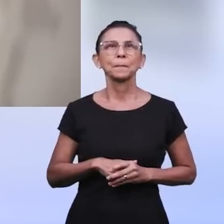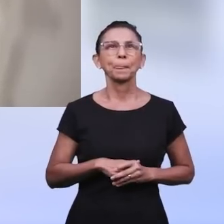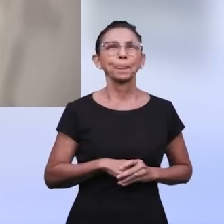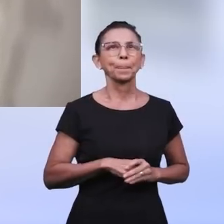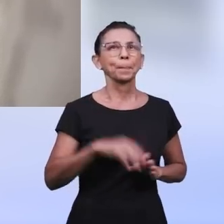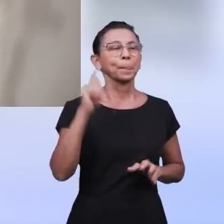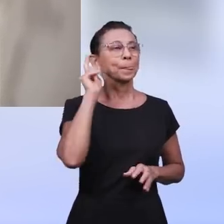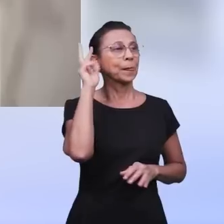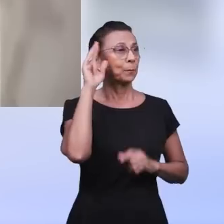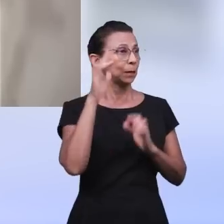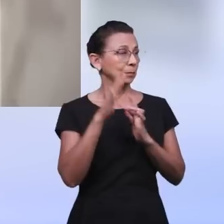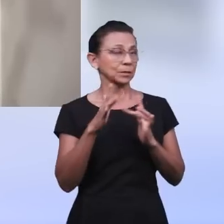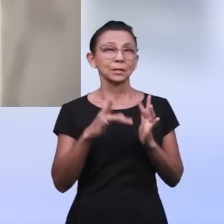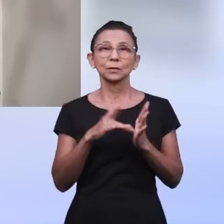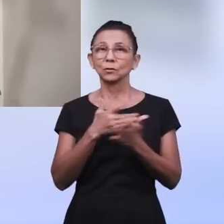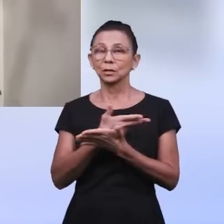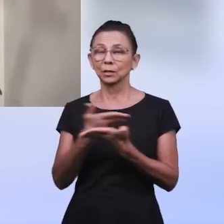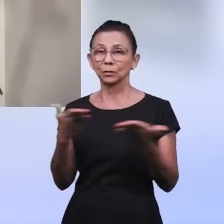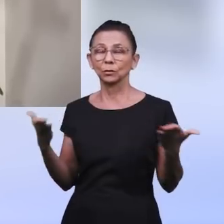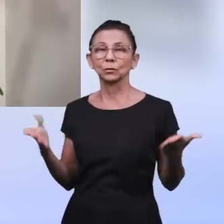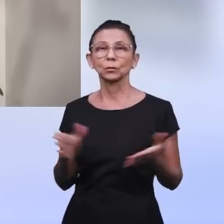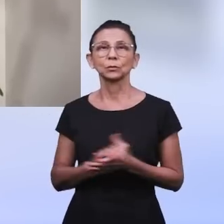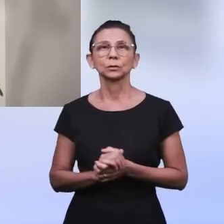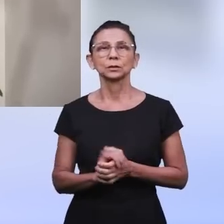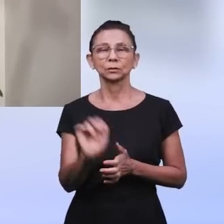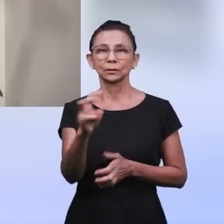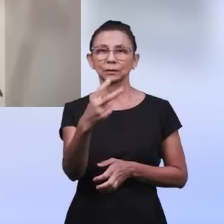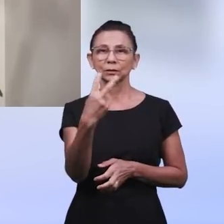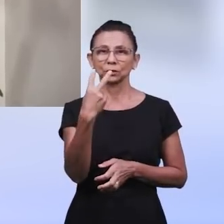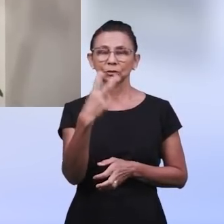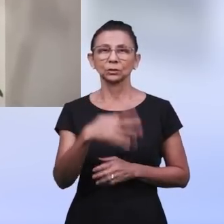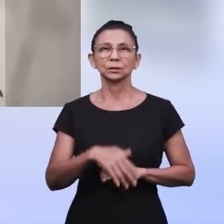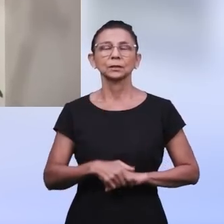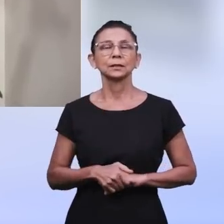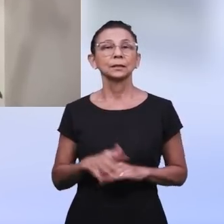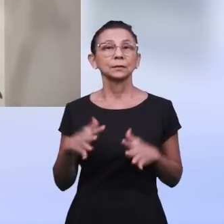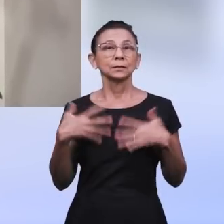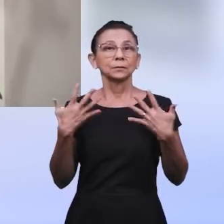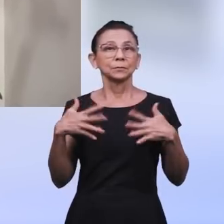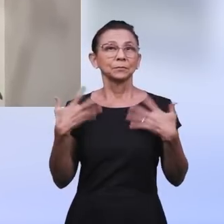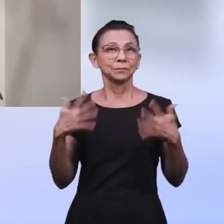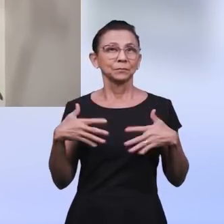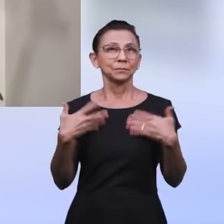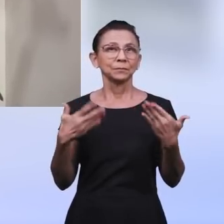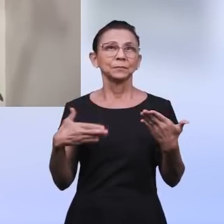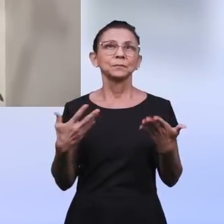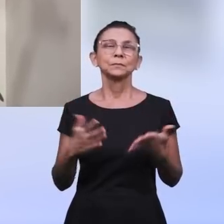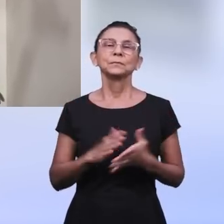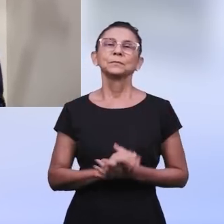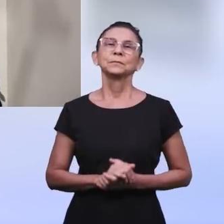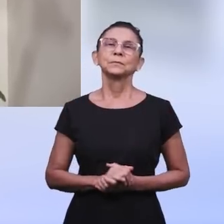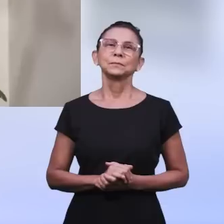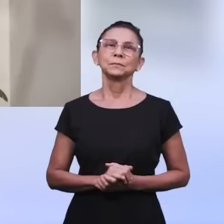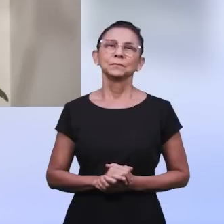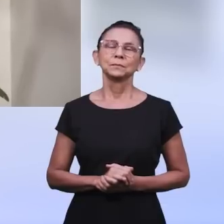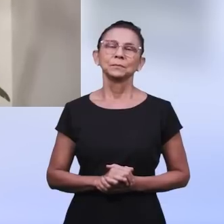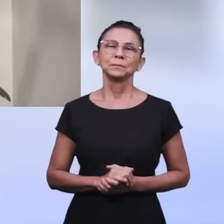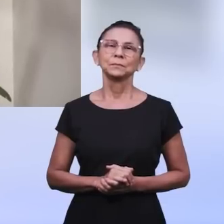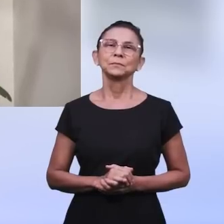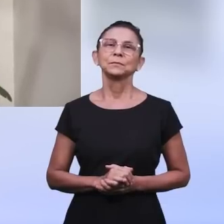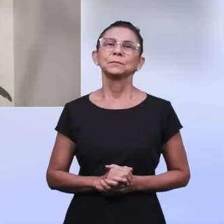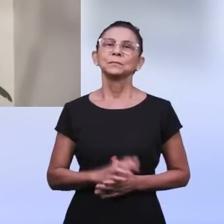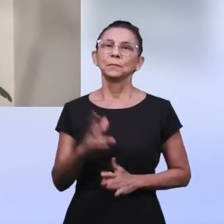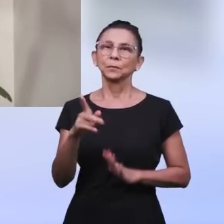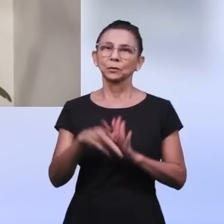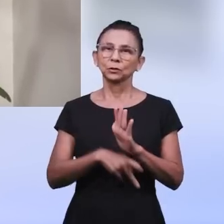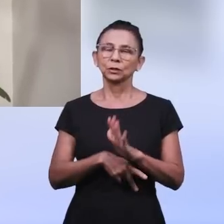que foi o projeto Aprendiz na igreja. Paz do Senhor, Késia. A paz do Senhor Jesus a todos os irmãos que estão nos assistindo. É com grande alegria que nós